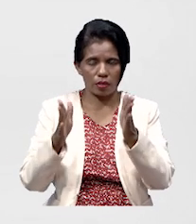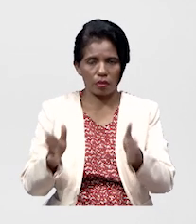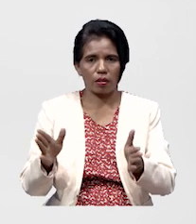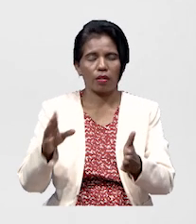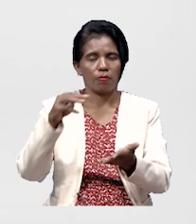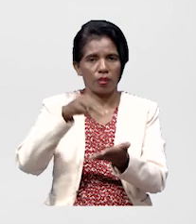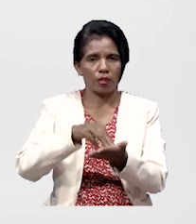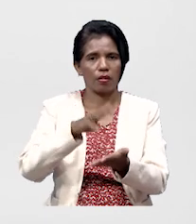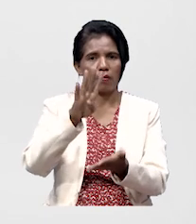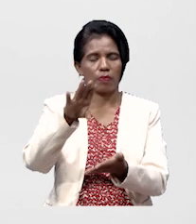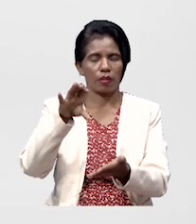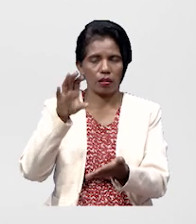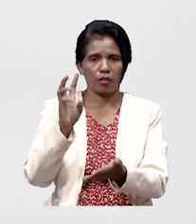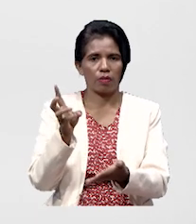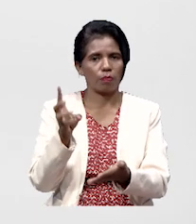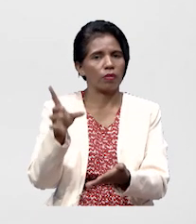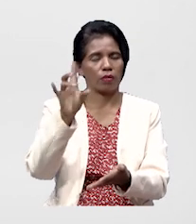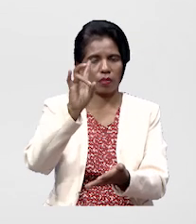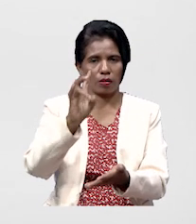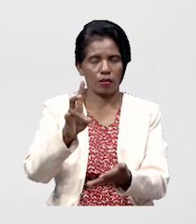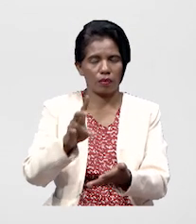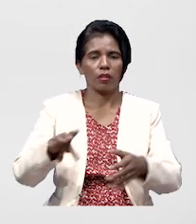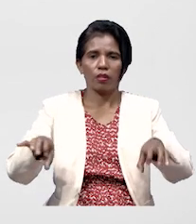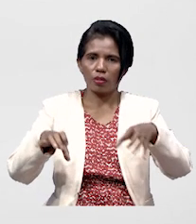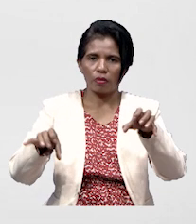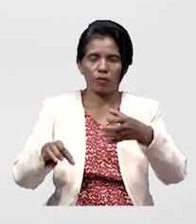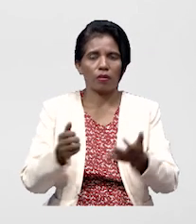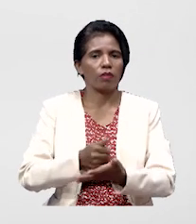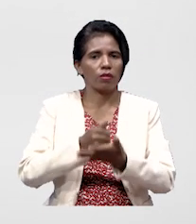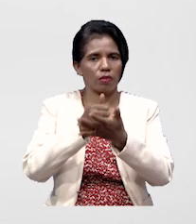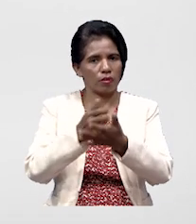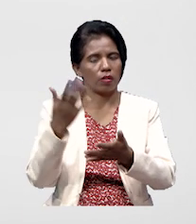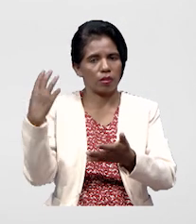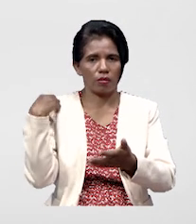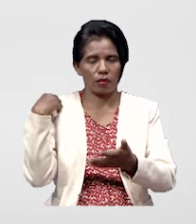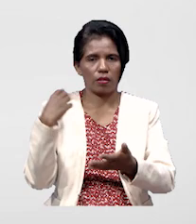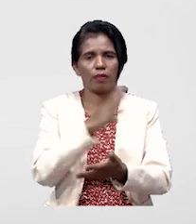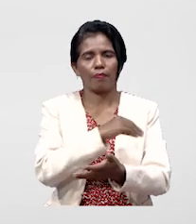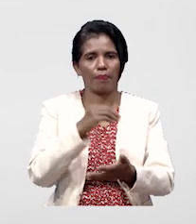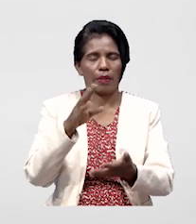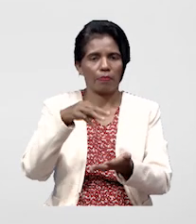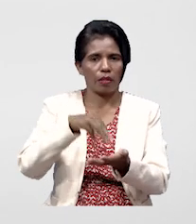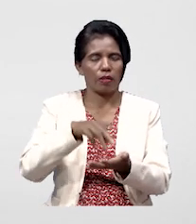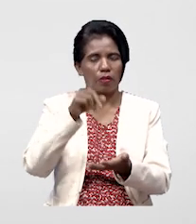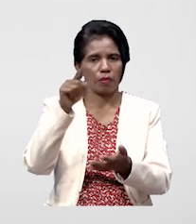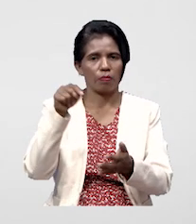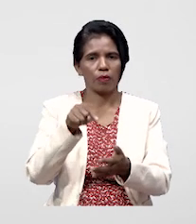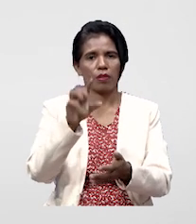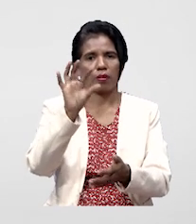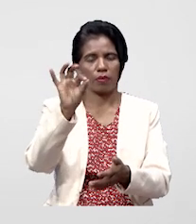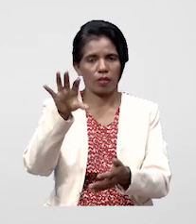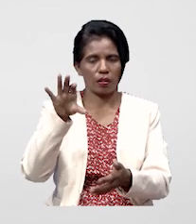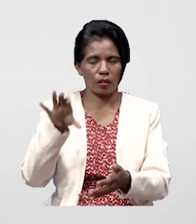atus hat nem nulo resing hito resing, ba bens e serviço, bilhão ida ponto atus sia lima nulo resing,